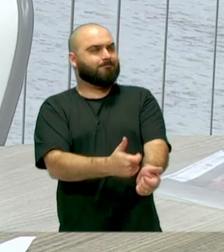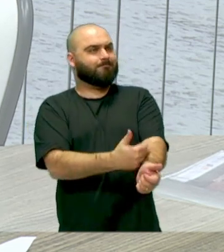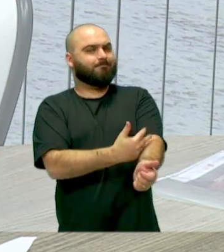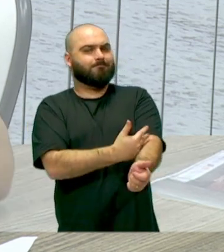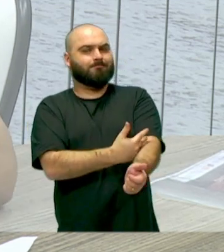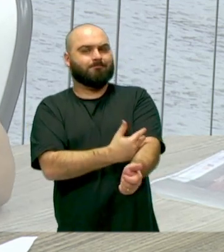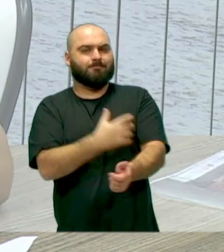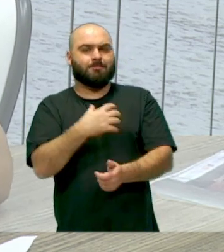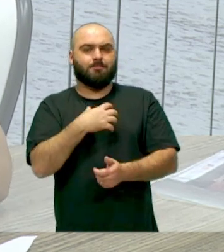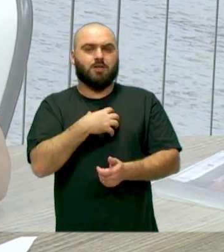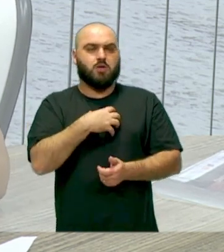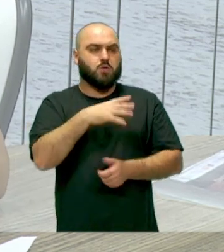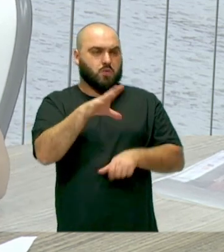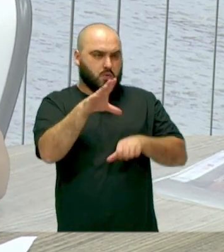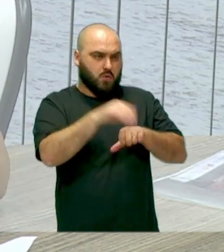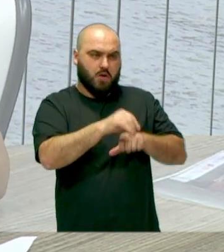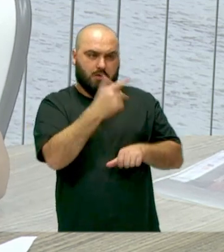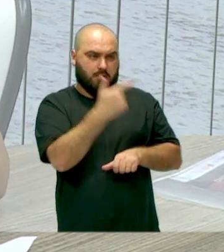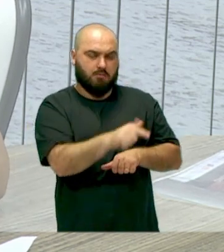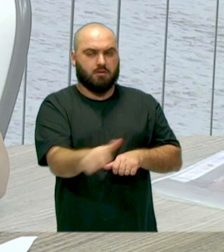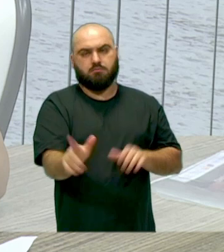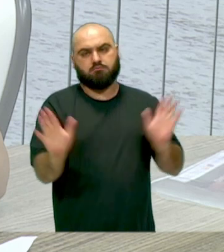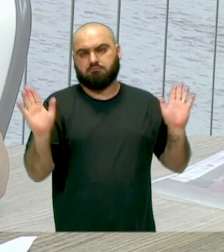porque conhecimento ele já não tem.